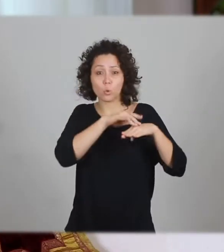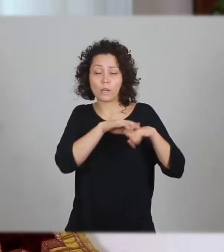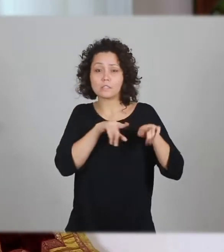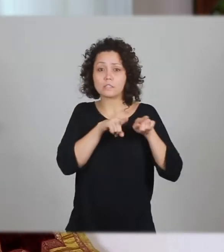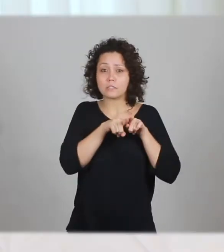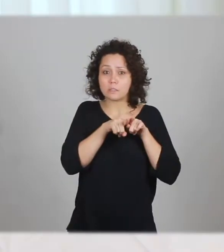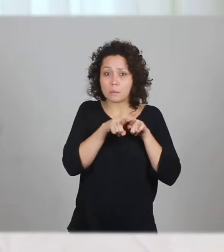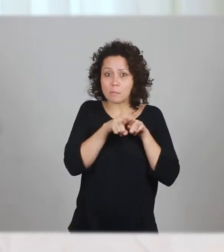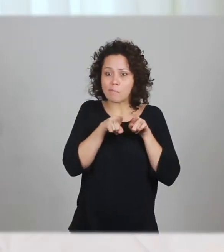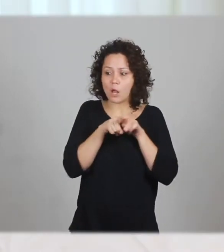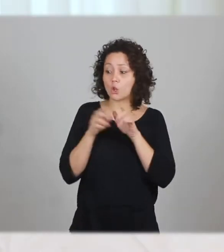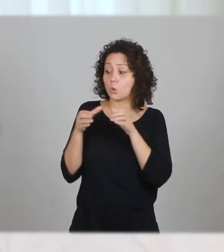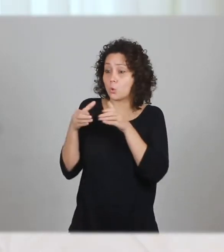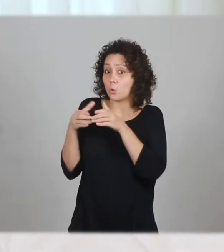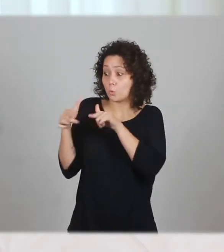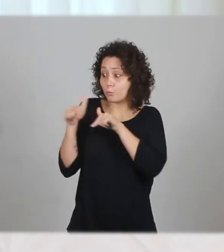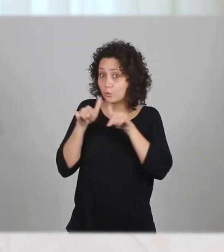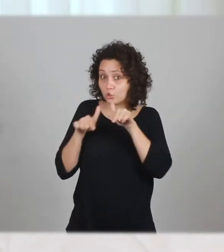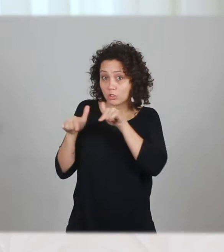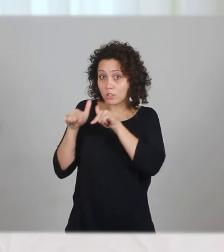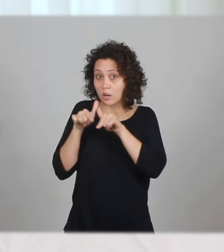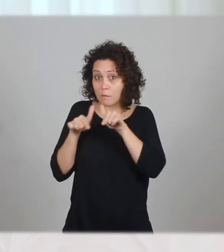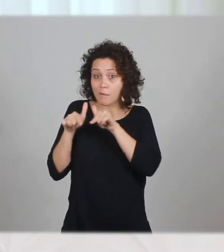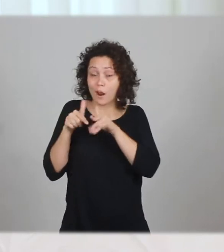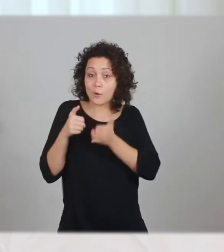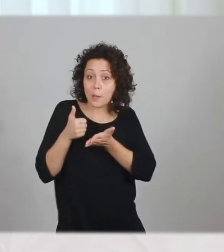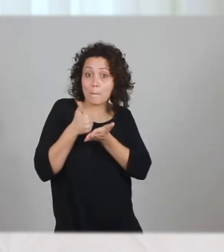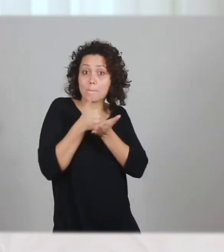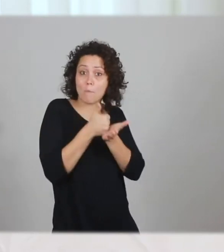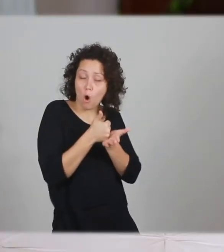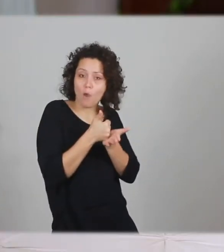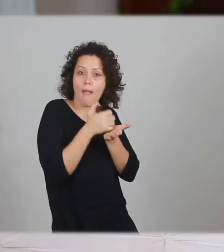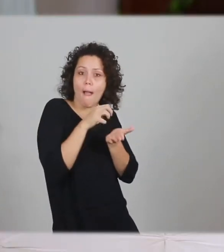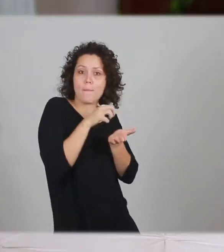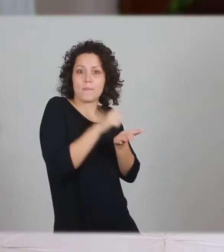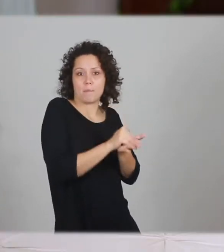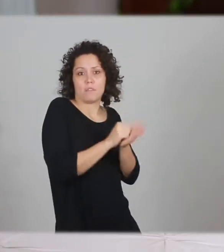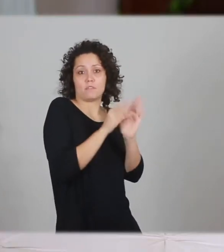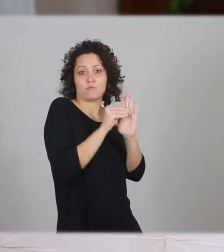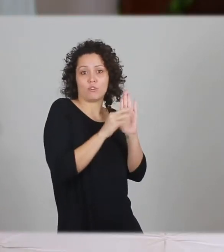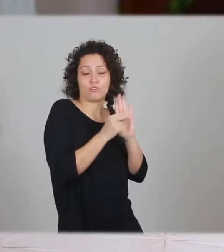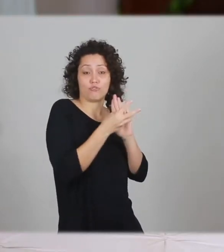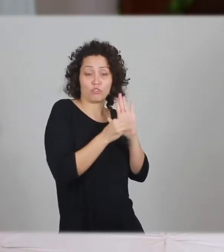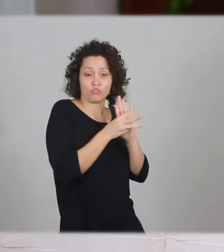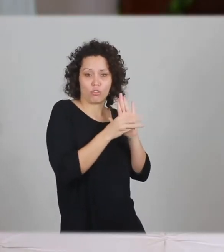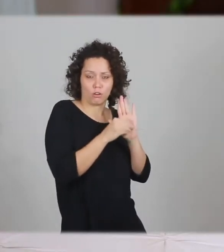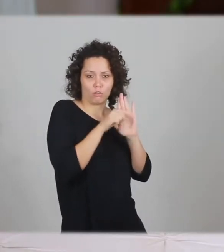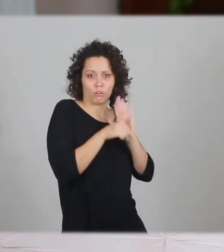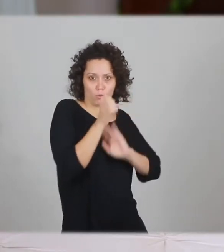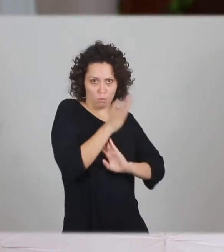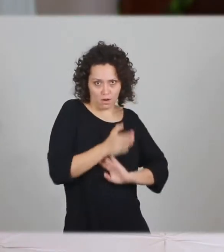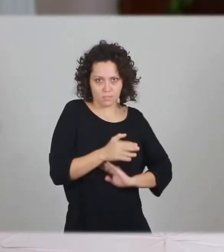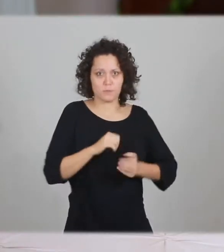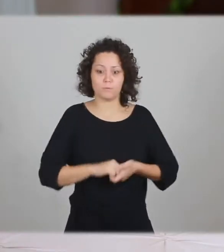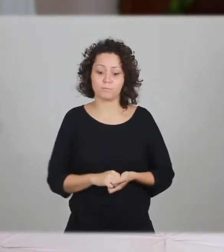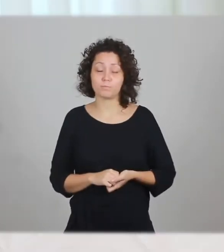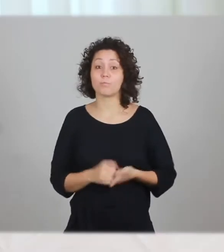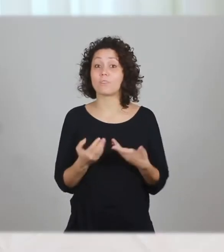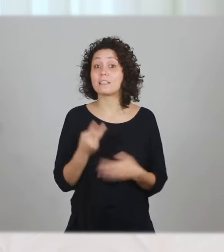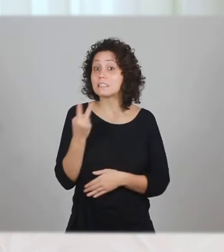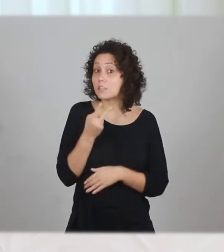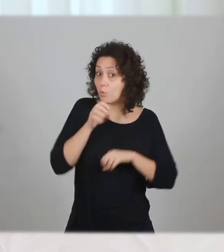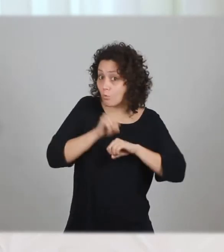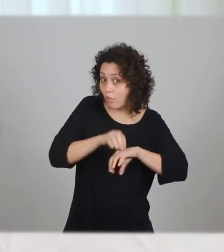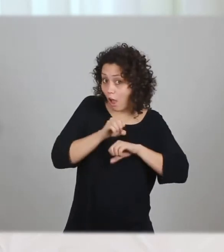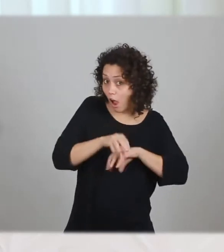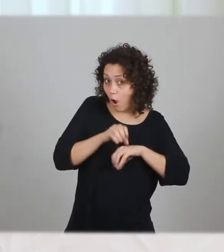sociedade civil que apoia a implementação da Agenda 2030 no Brasil. Esta é a segunda aula do módulo 1 do curso de Advocacy. A